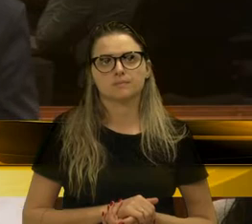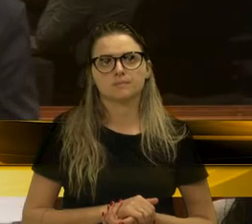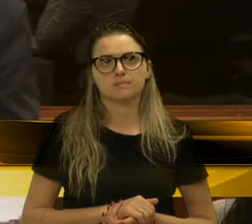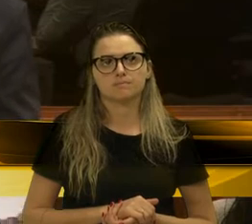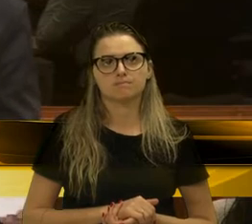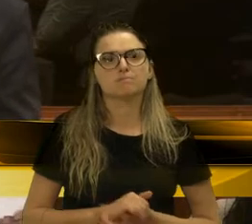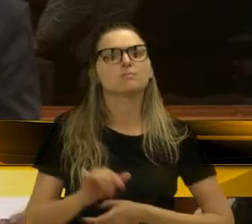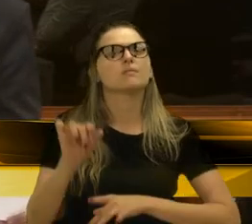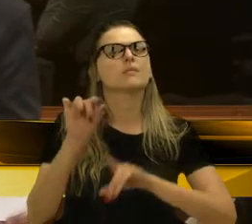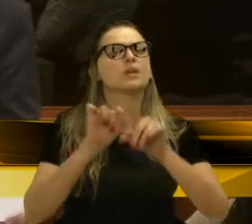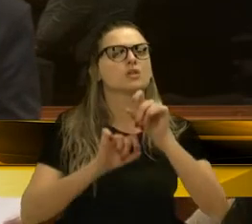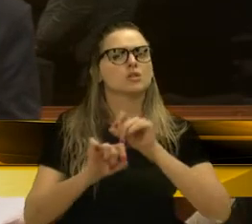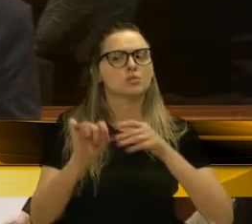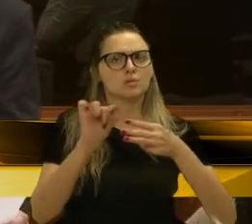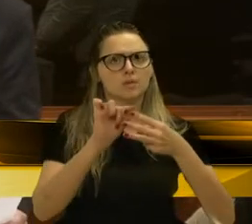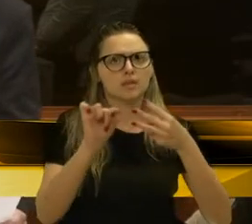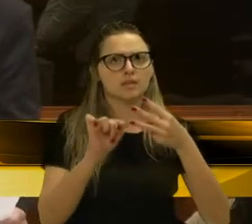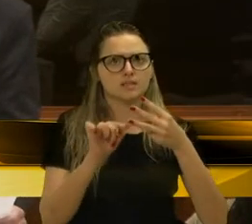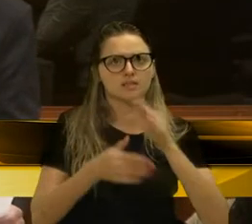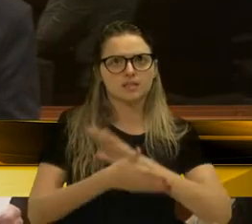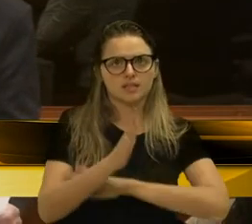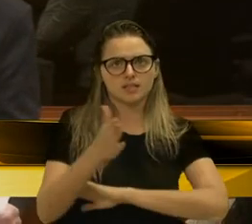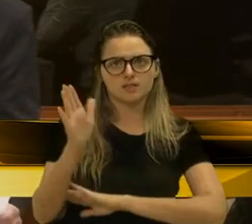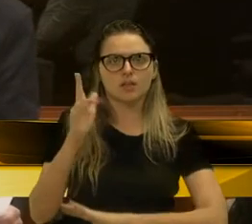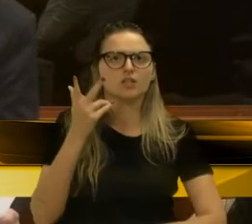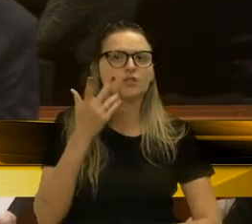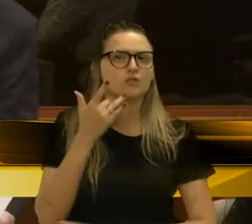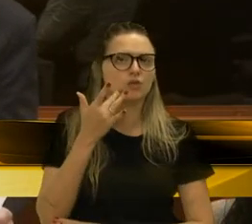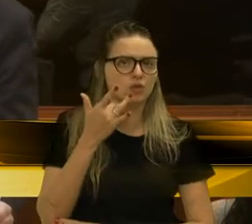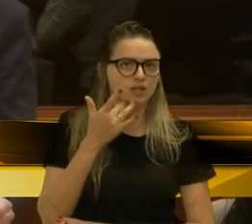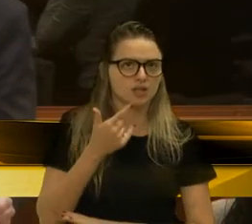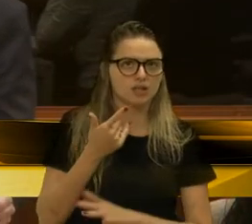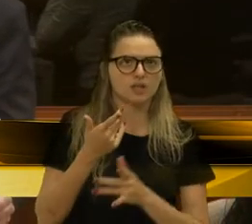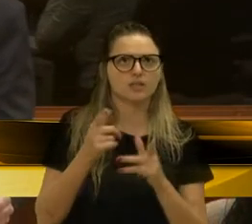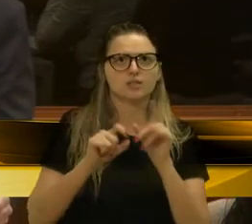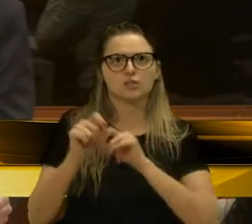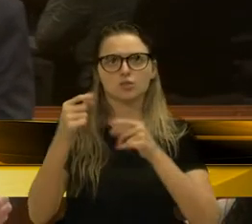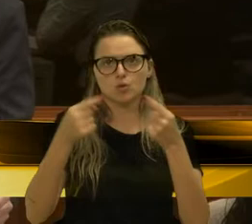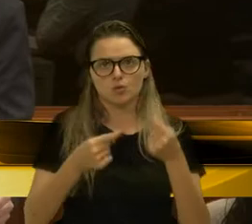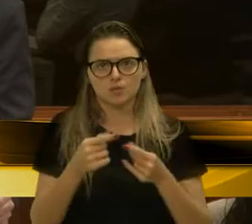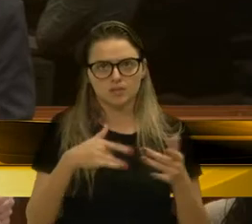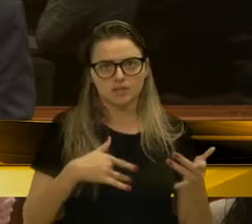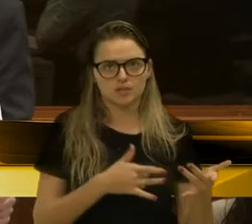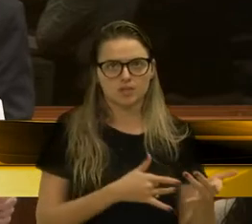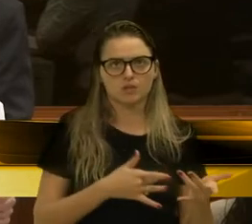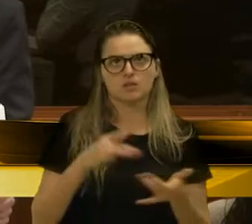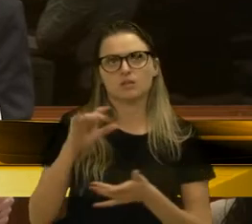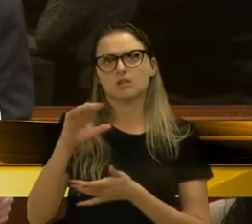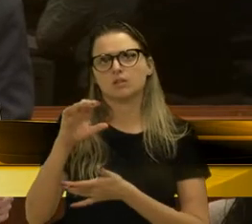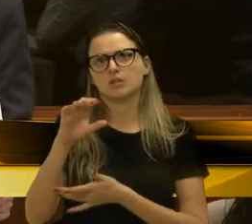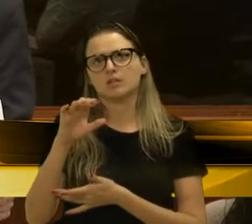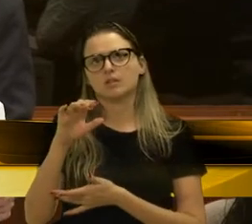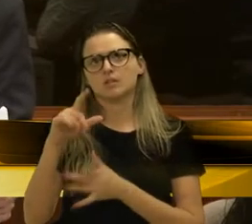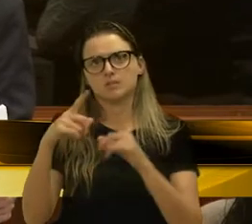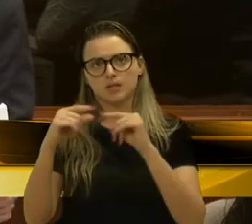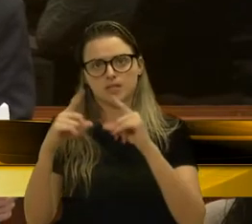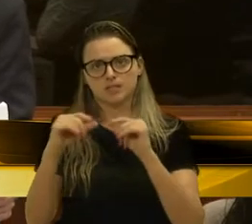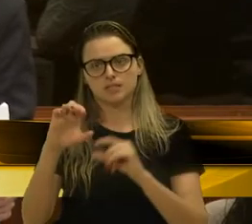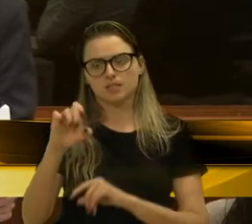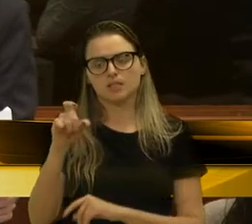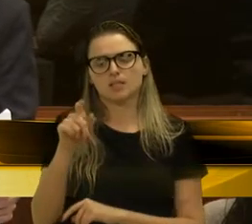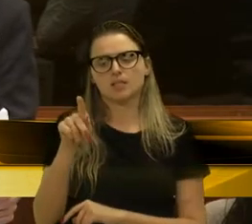Em relação às 3 viagens, né, Fortaleza, debate sobre saúde, Brasília, Poitiers, que invocam uma questão de